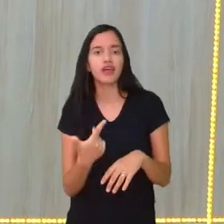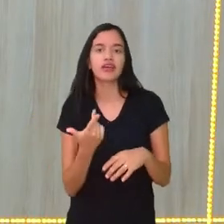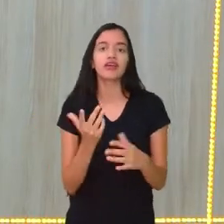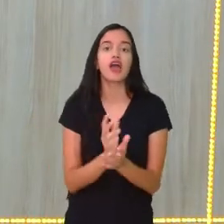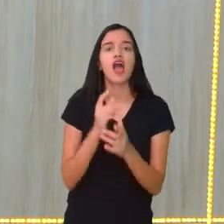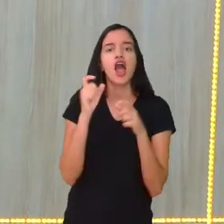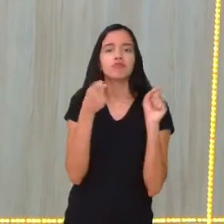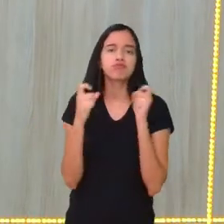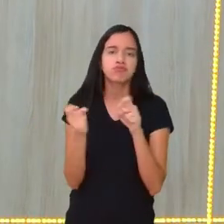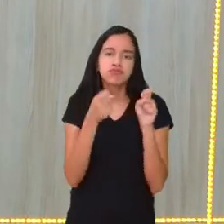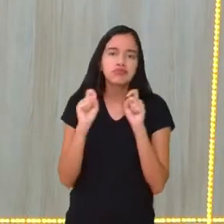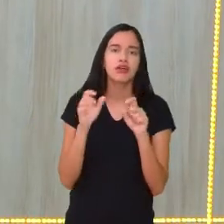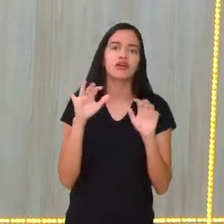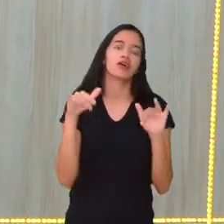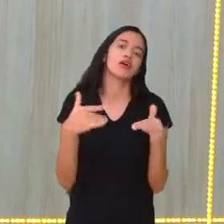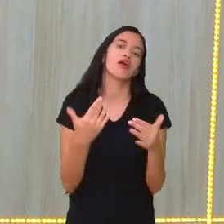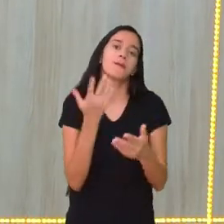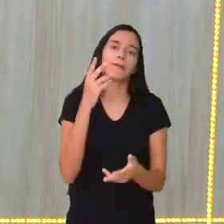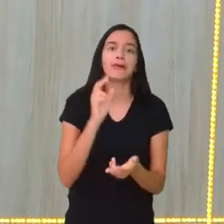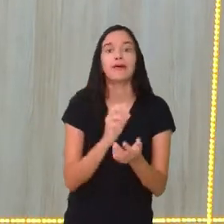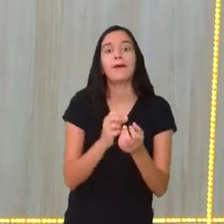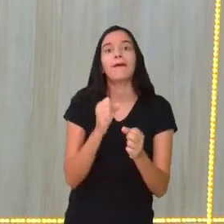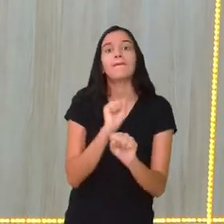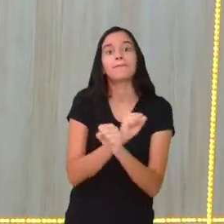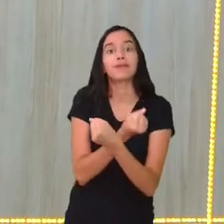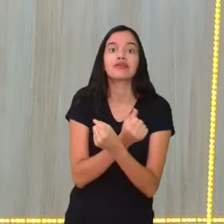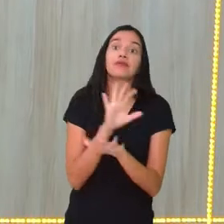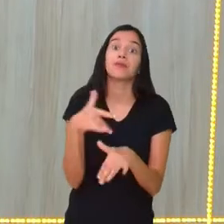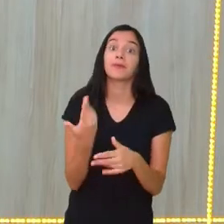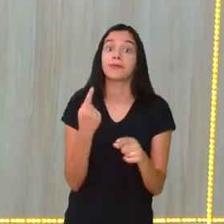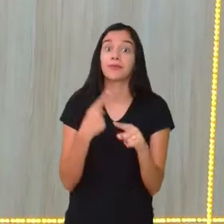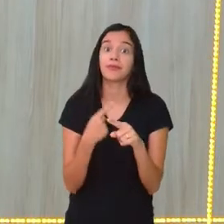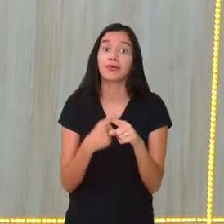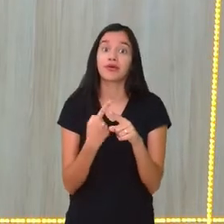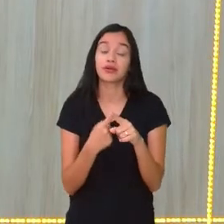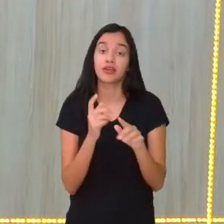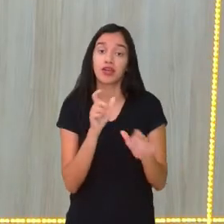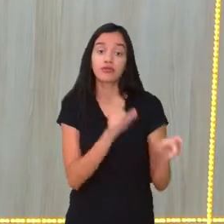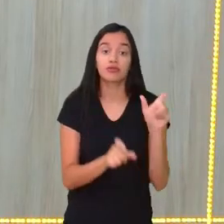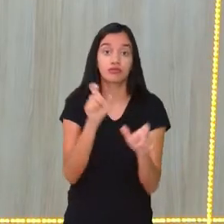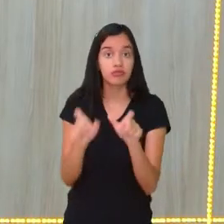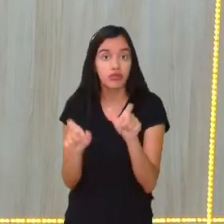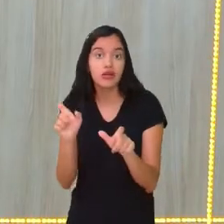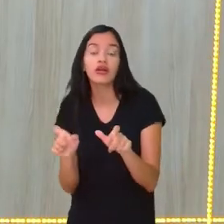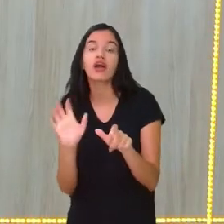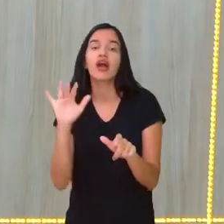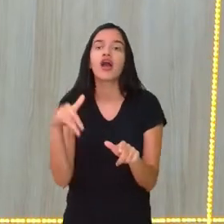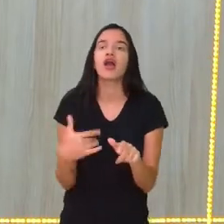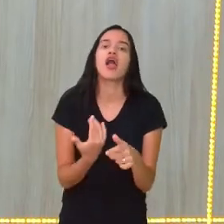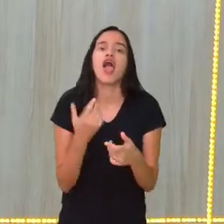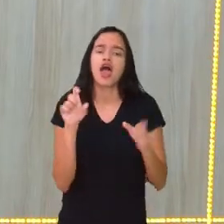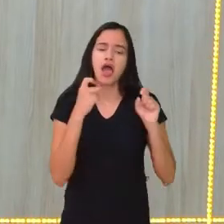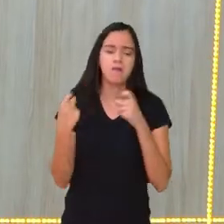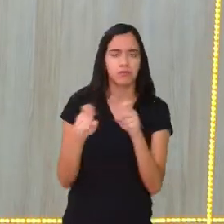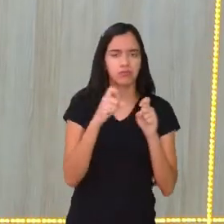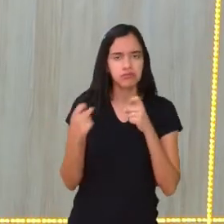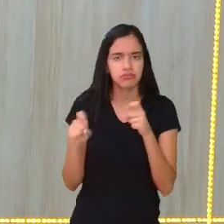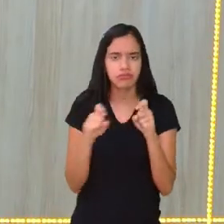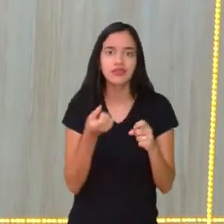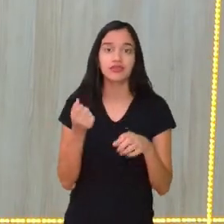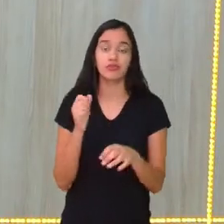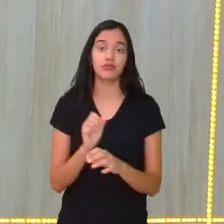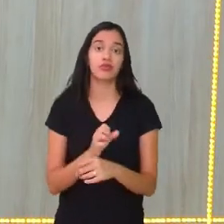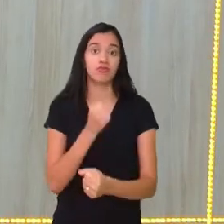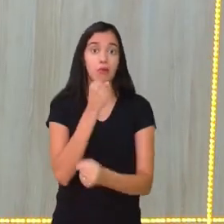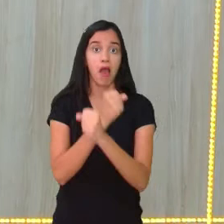eram ditas sem que eles fossem presos, porque os atores, eles acabavam sendo muitas vezes, quando eles eram muito críticos, eles